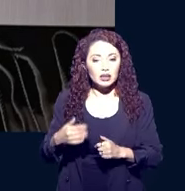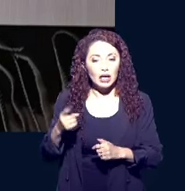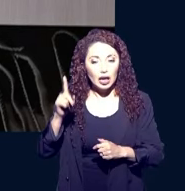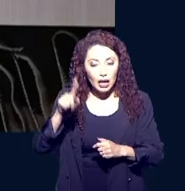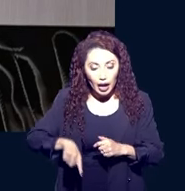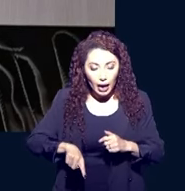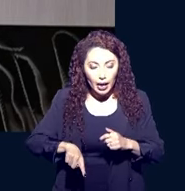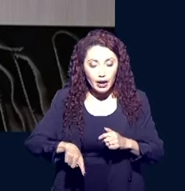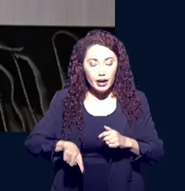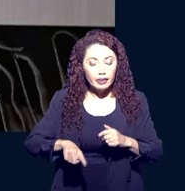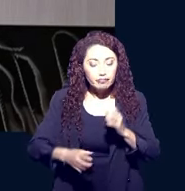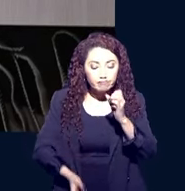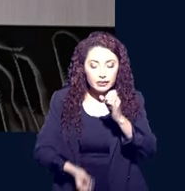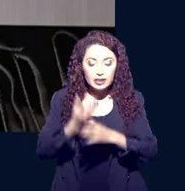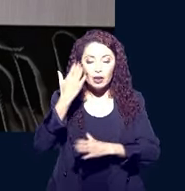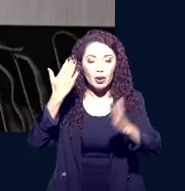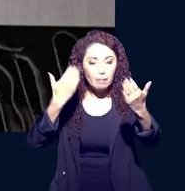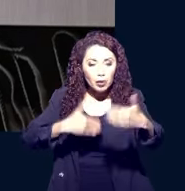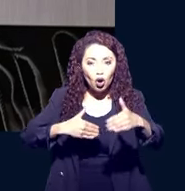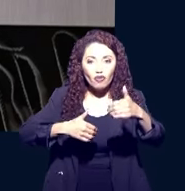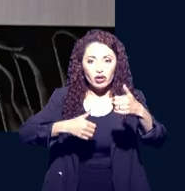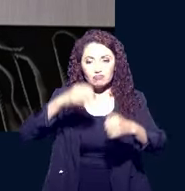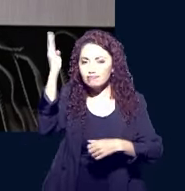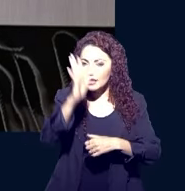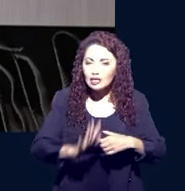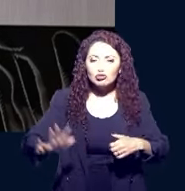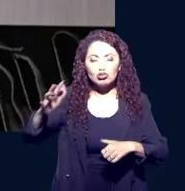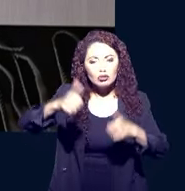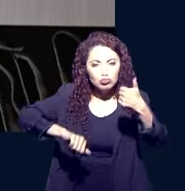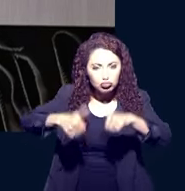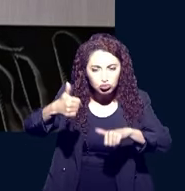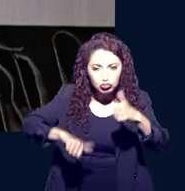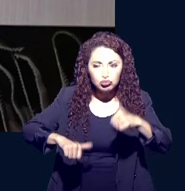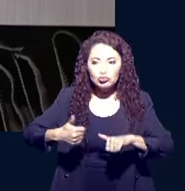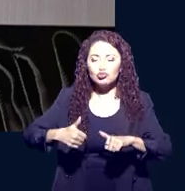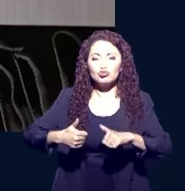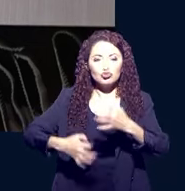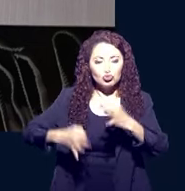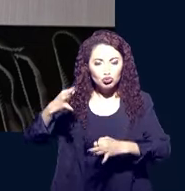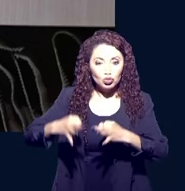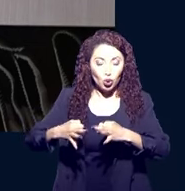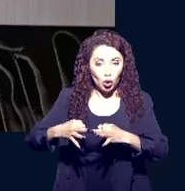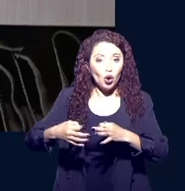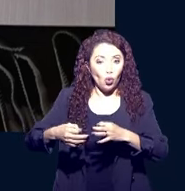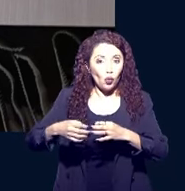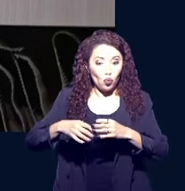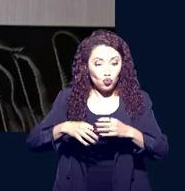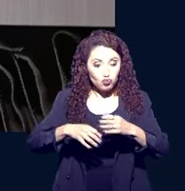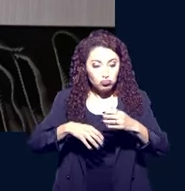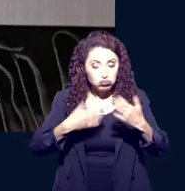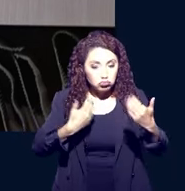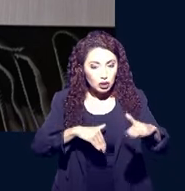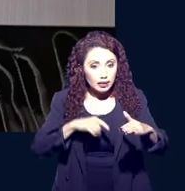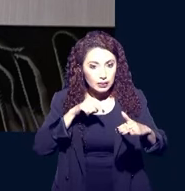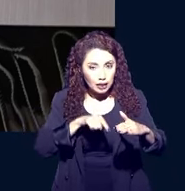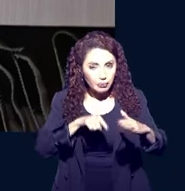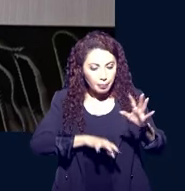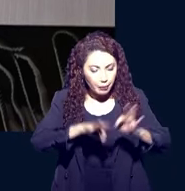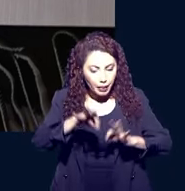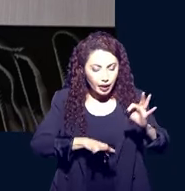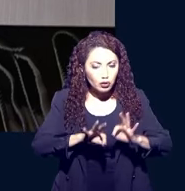de magistratura um exame prévio de qualificação coordenado pela Escola Nacional de magistratura em